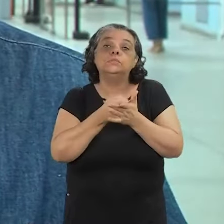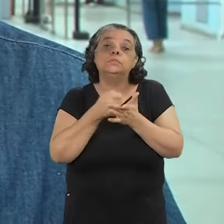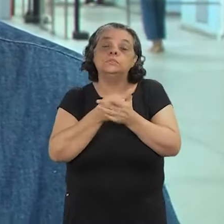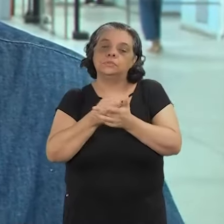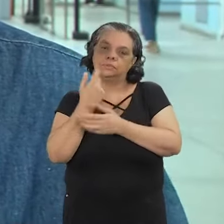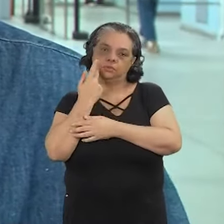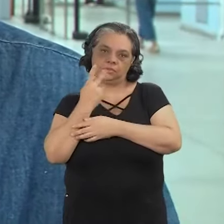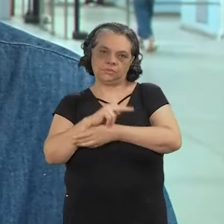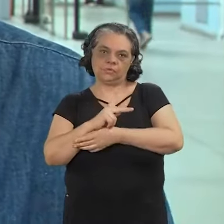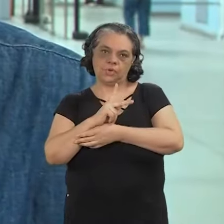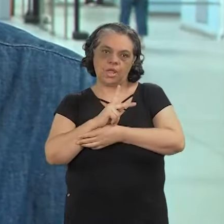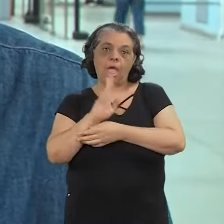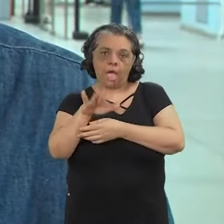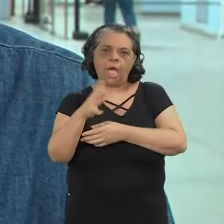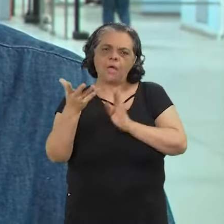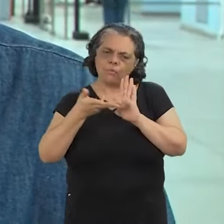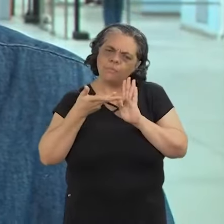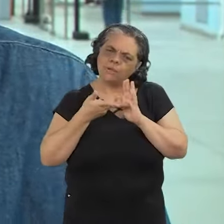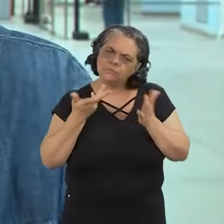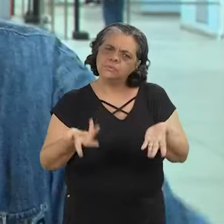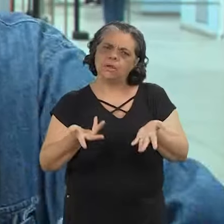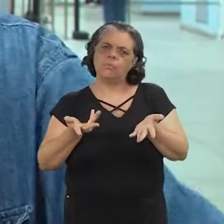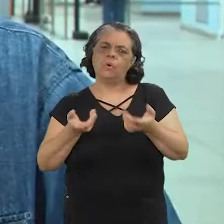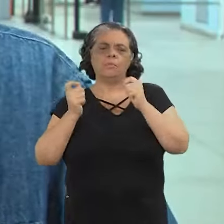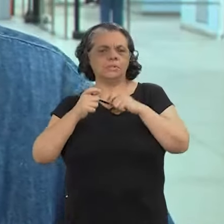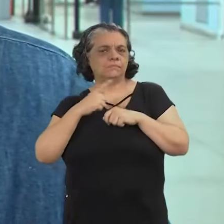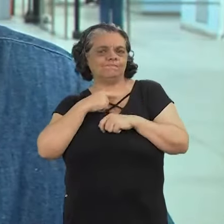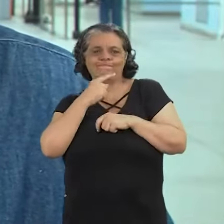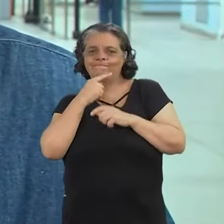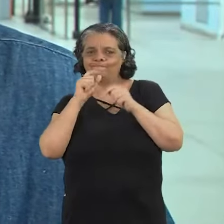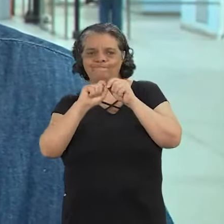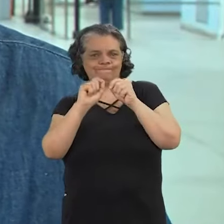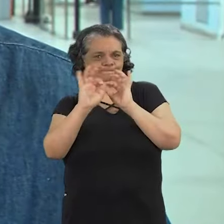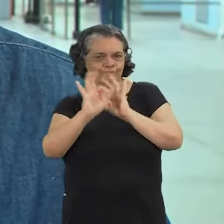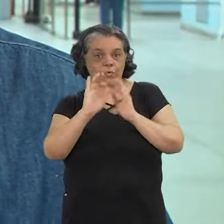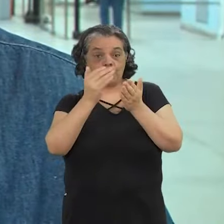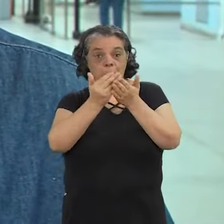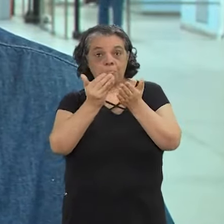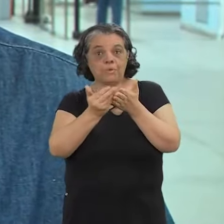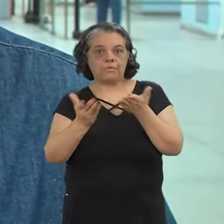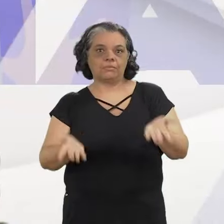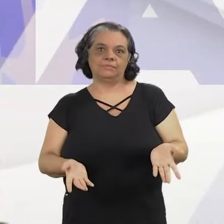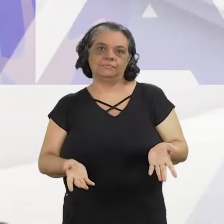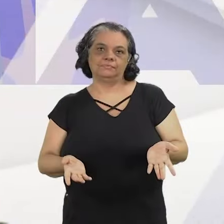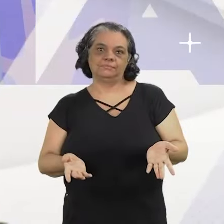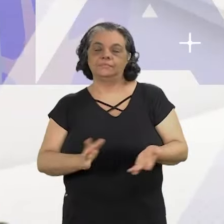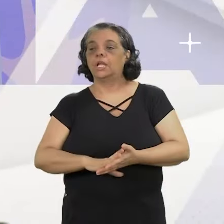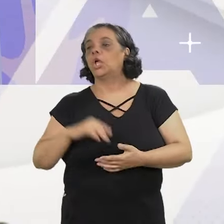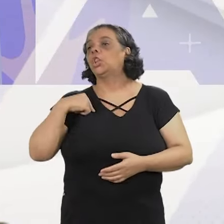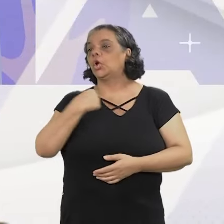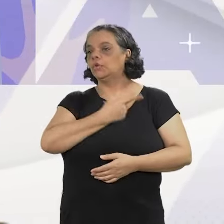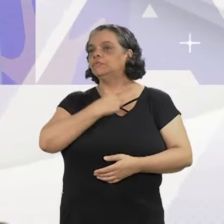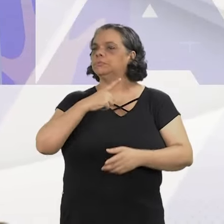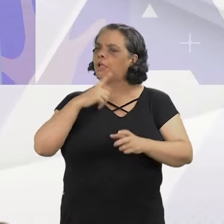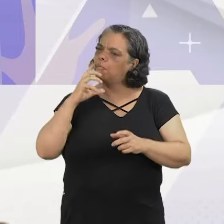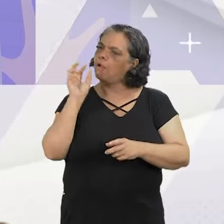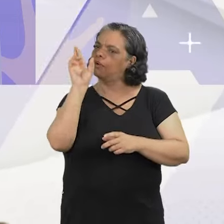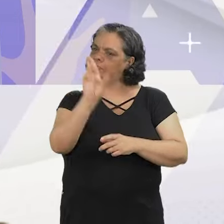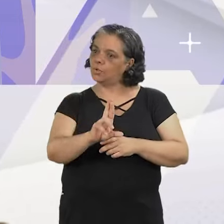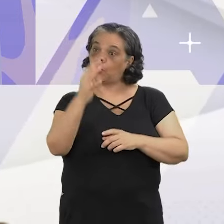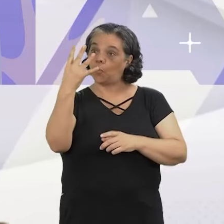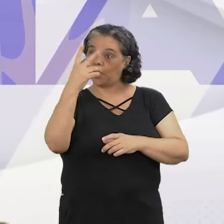isso então deum é comercial porque se não fizer isso perder a audiência a gente teve a resposta né